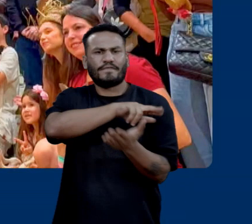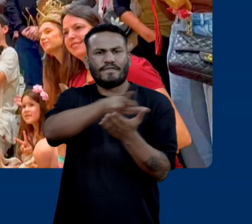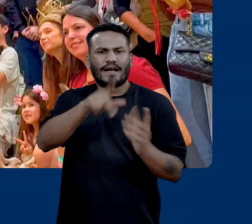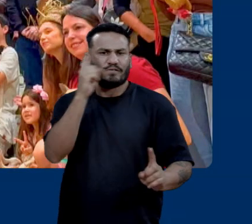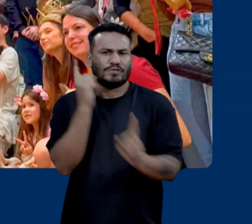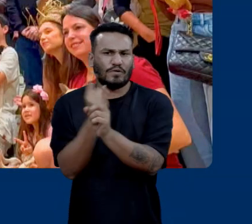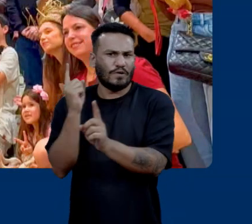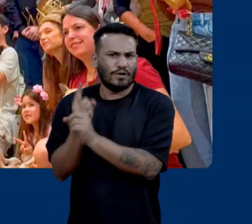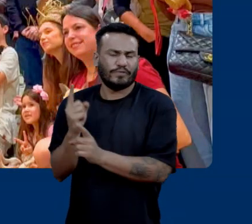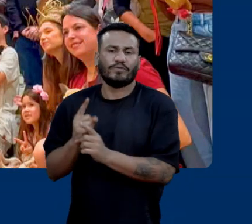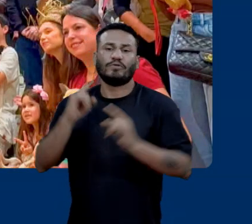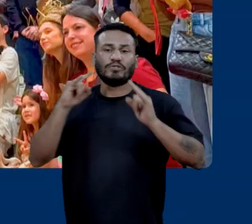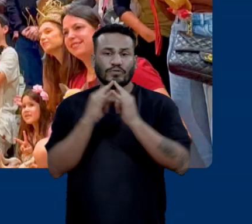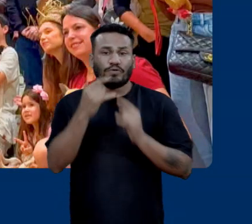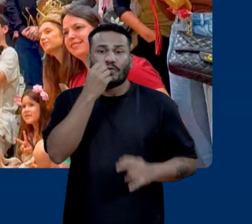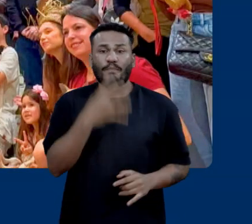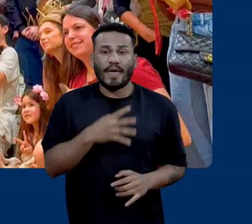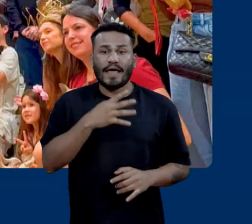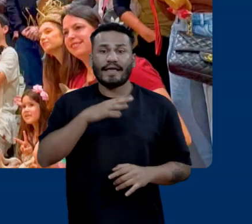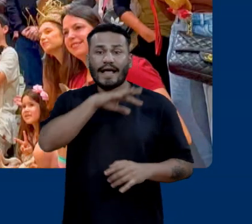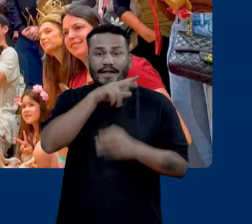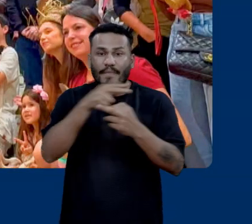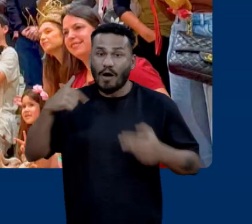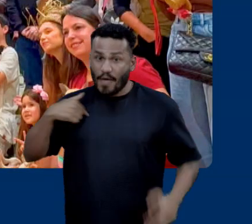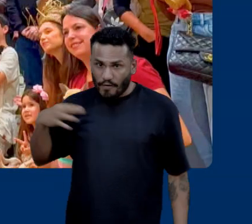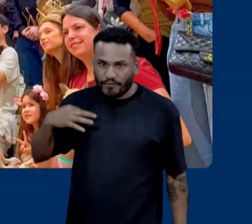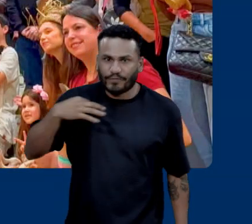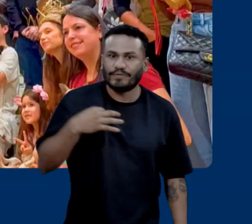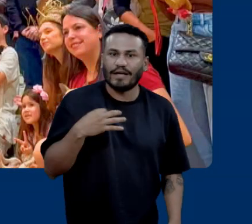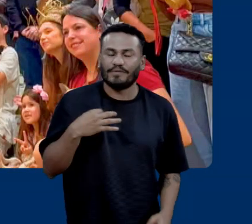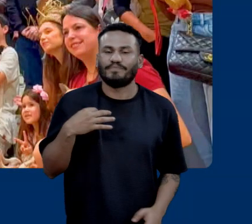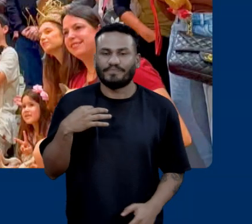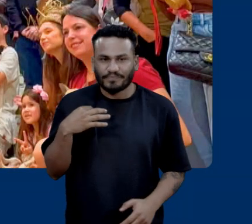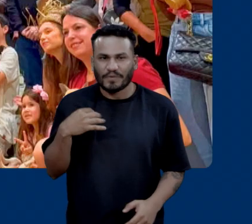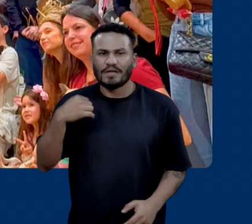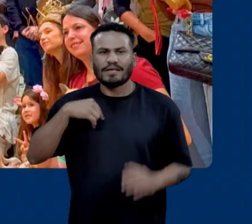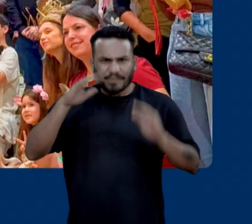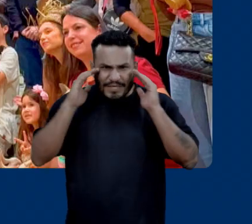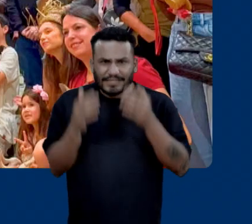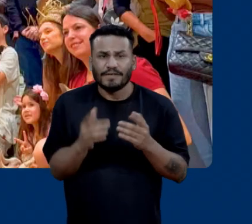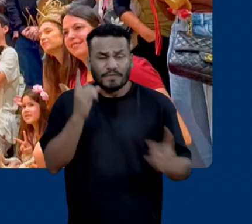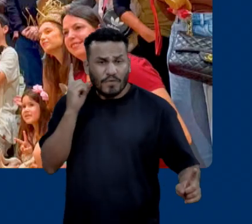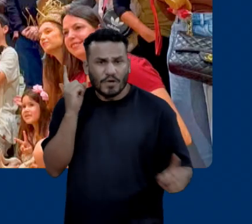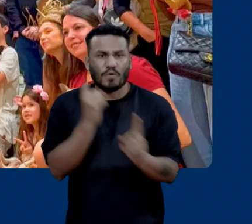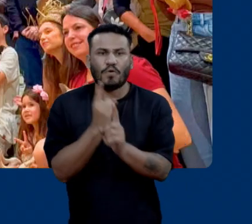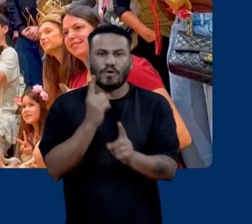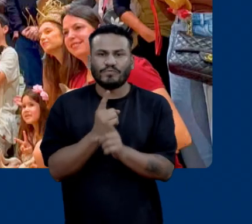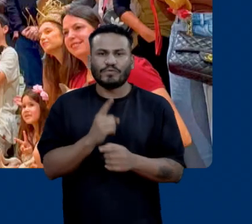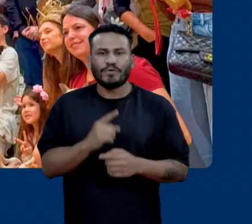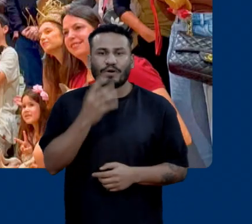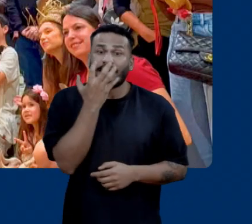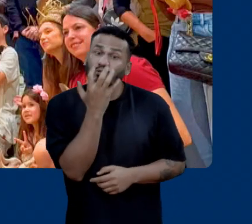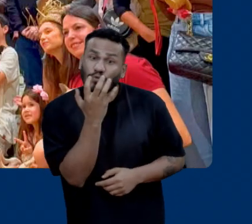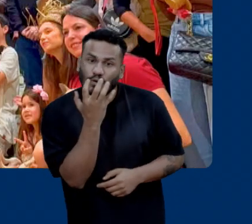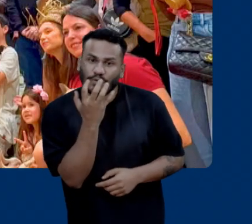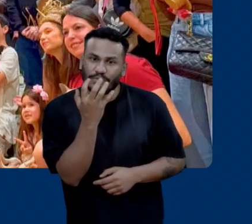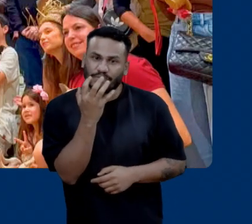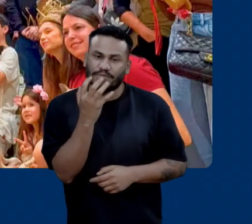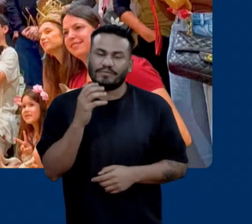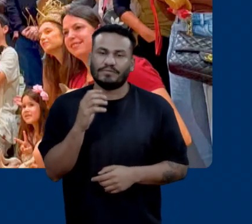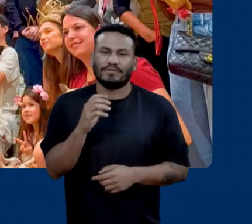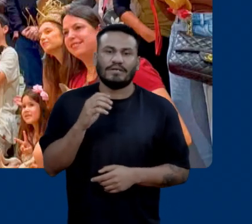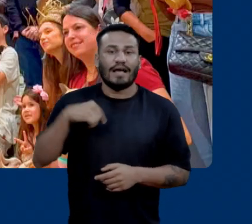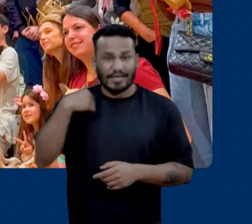juntamente em parceria com o Instituto Bem Animal, do qual eu sou voluntário, e dessa vez específico o encontro dos Chihuahuas, onde a gente foi convidado, inclusive